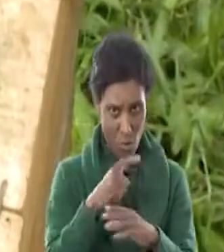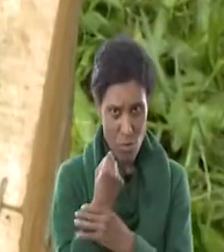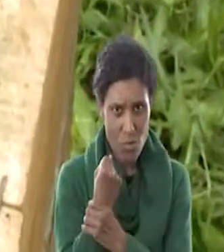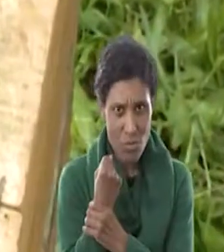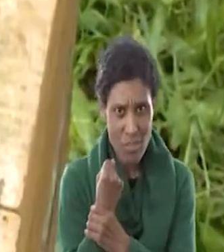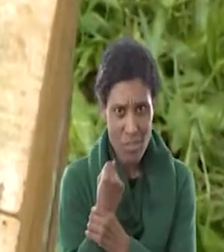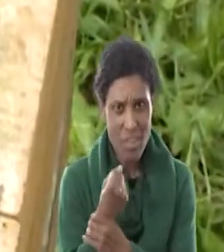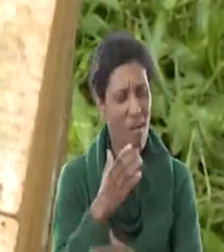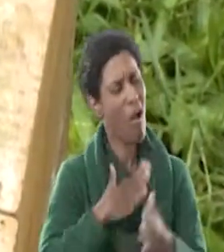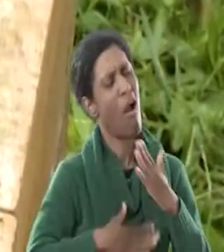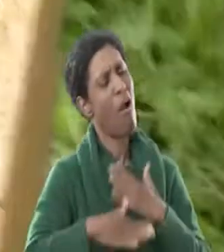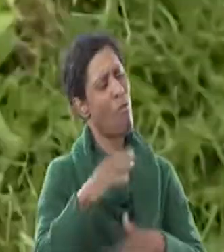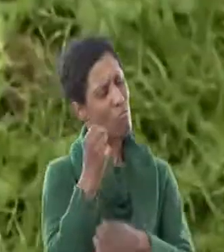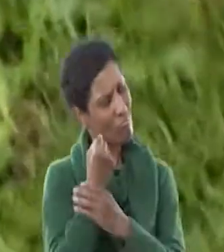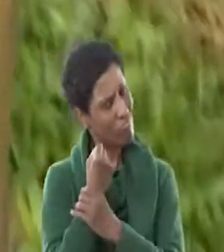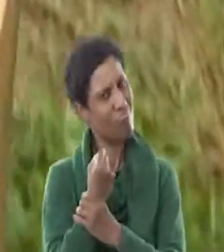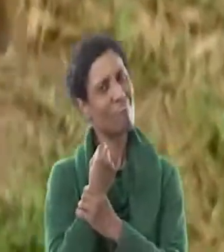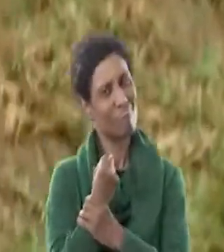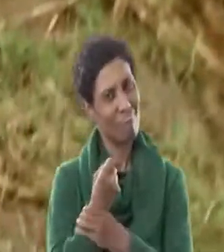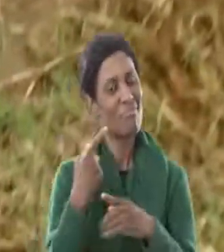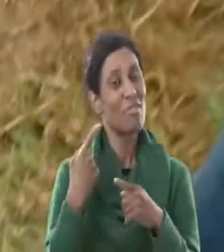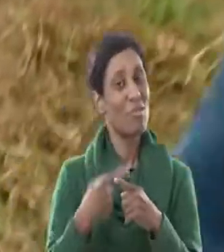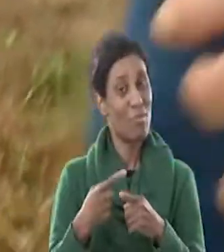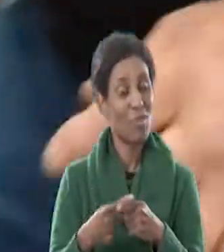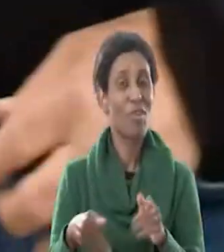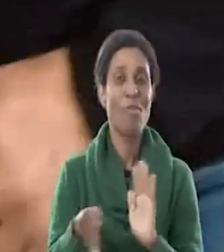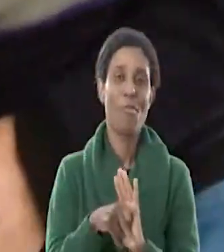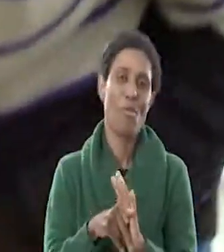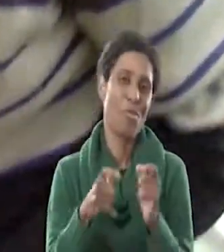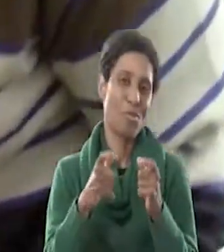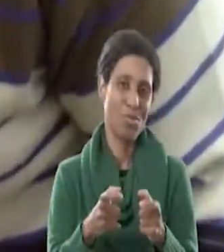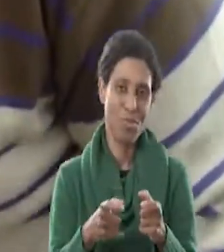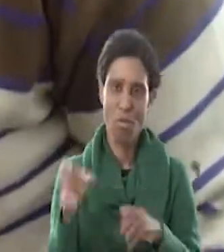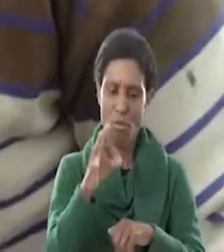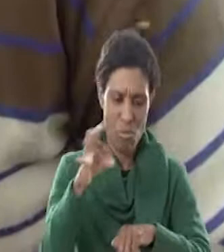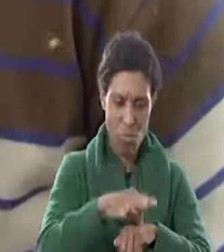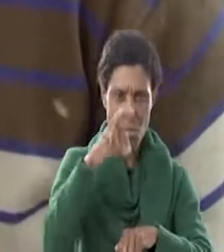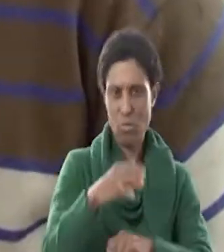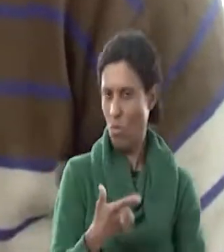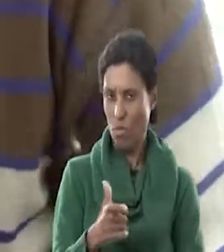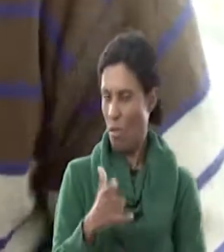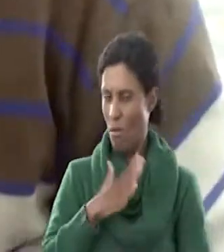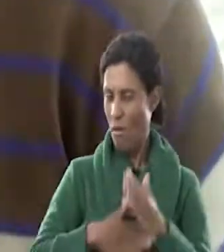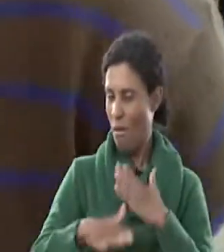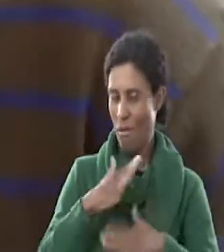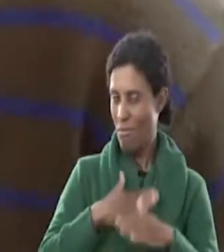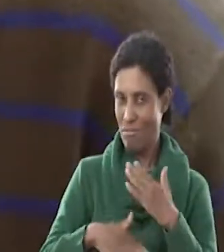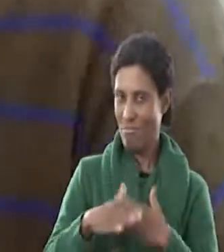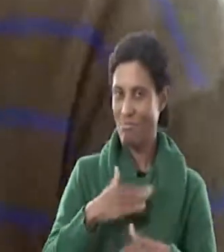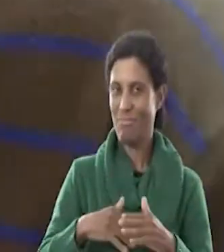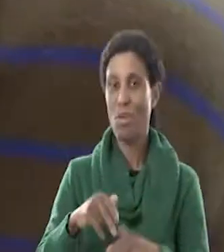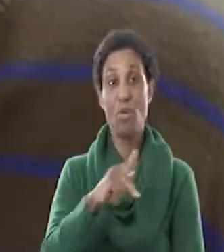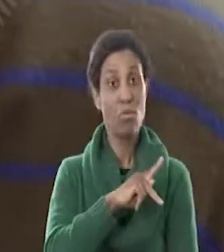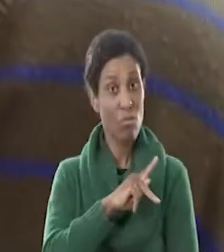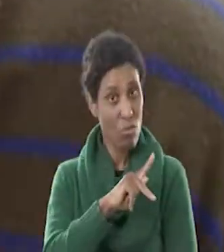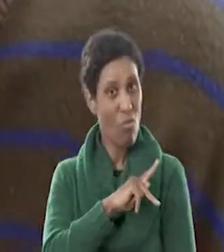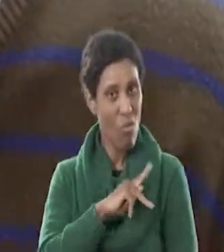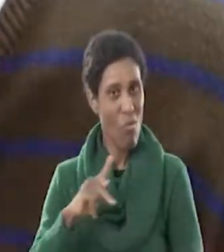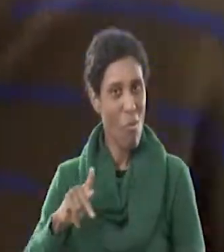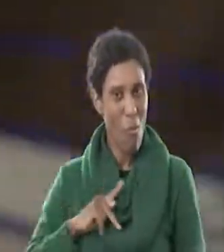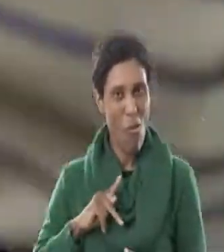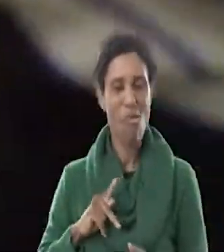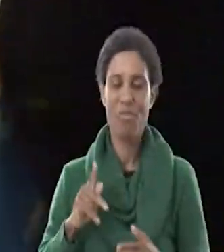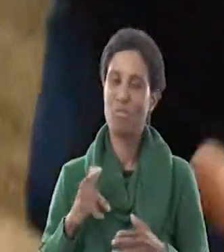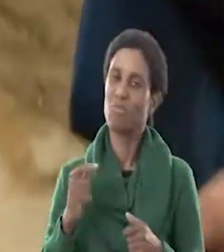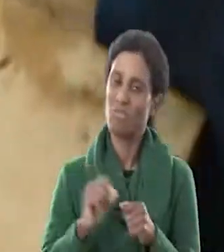posso ficar segura. Pode ficar tranquila aí. Porém, são abelhas nativas aqui, sem ferrão, sem um problema, no meio do público. A gente